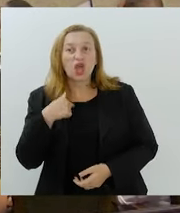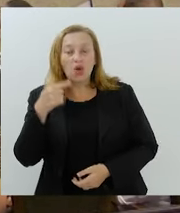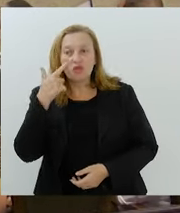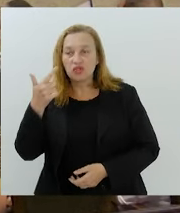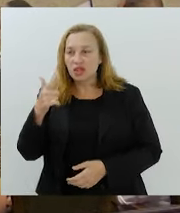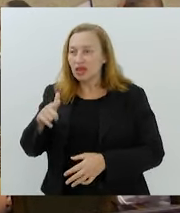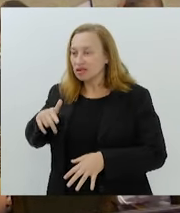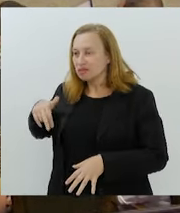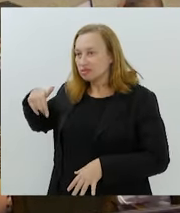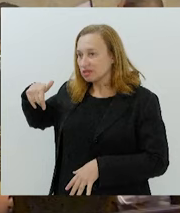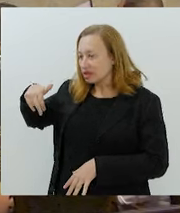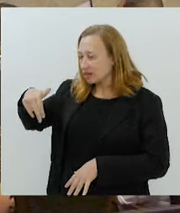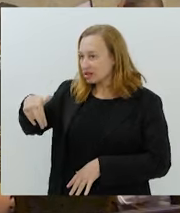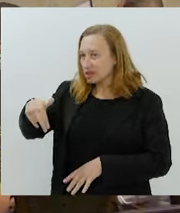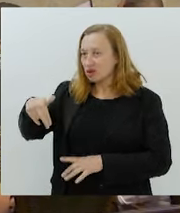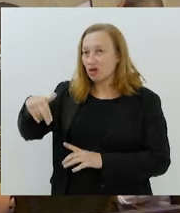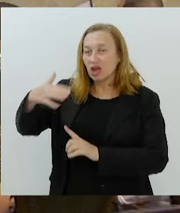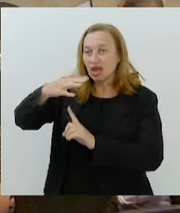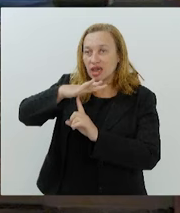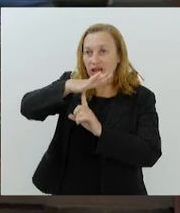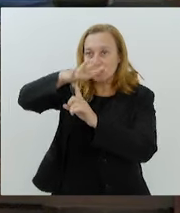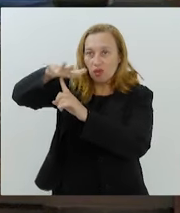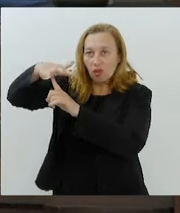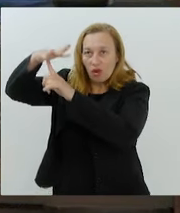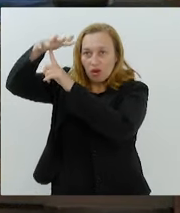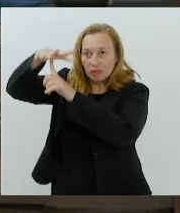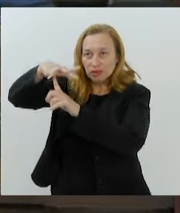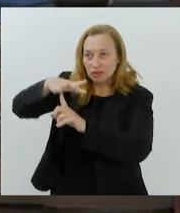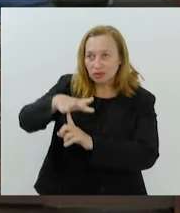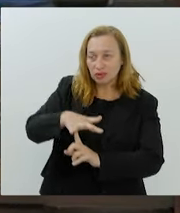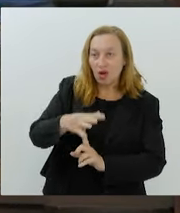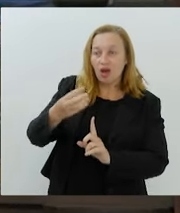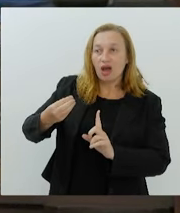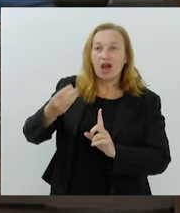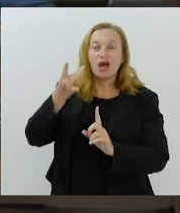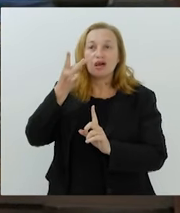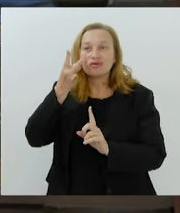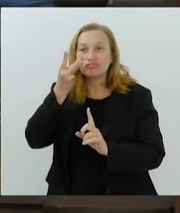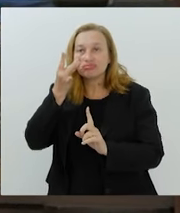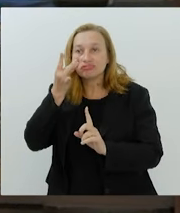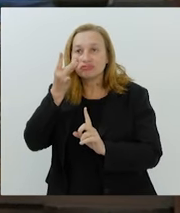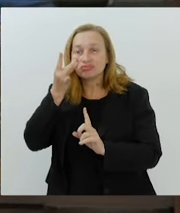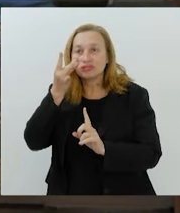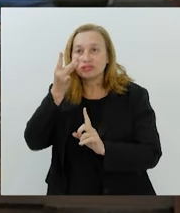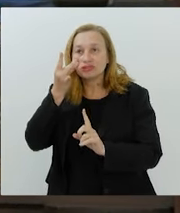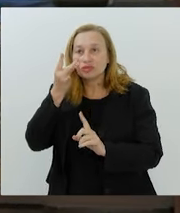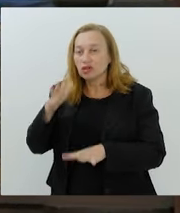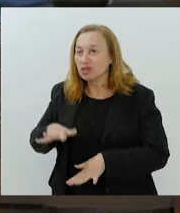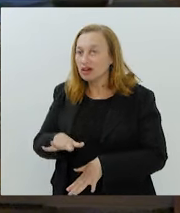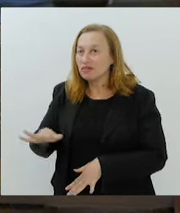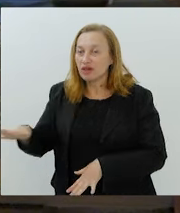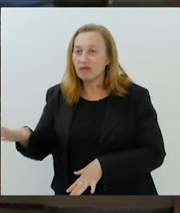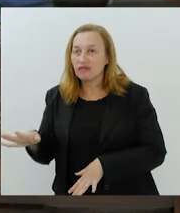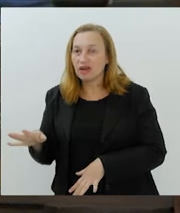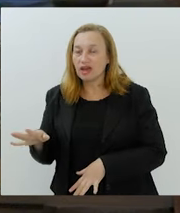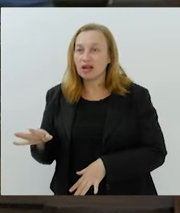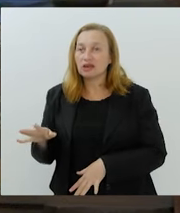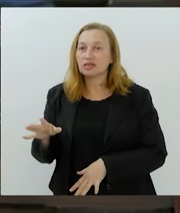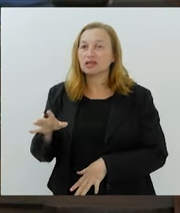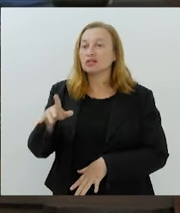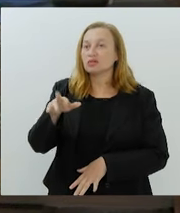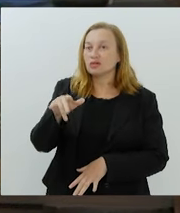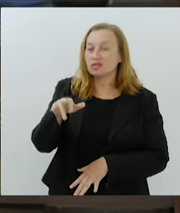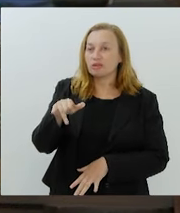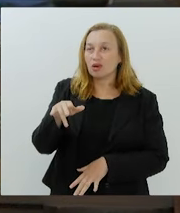descendo de helicóptero ao vivo, lá no Morro Dois Irmãos, para mostrar um projeto que transformou essa